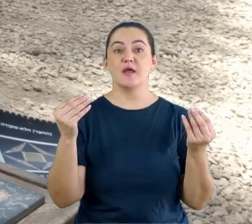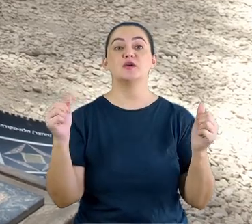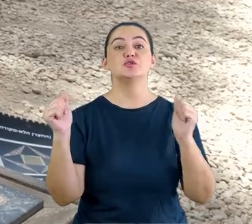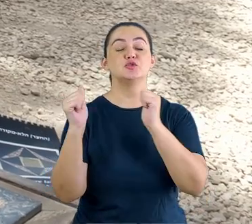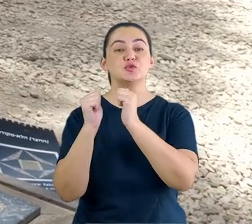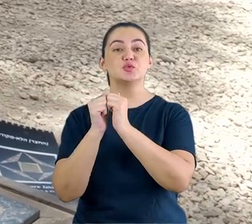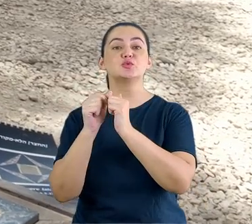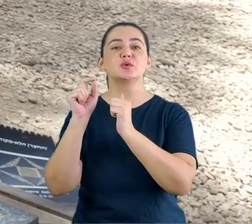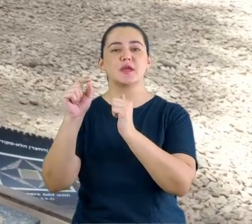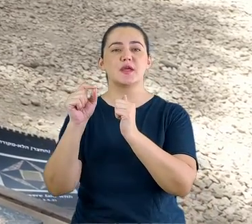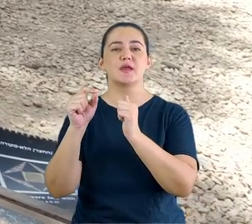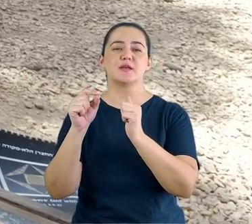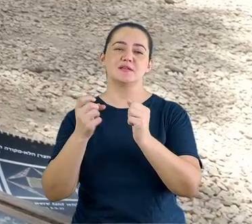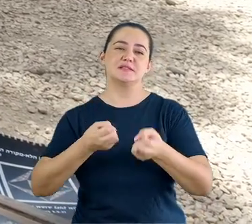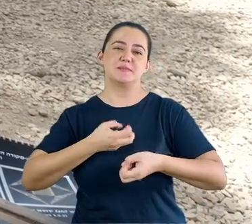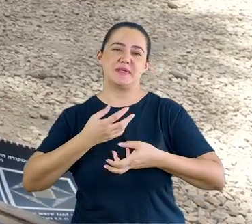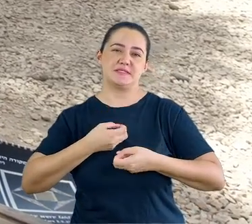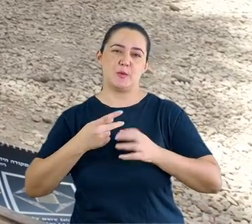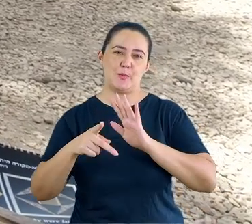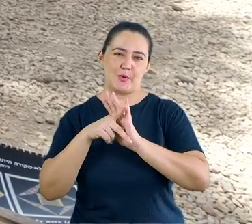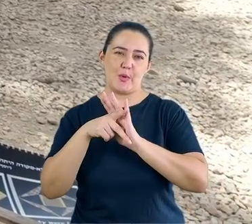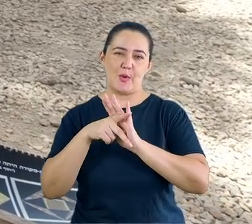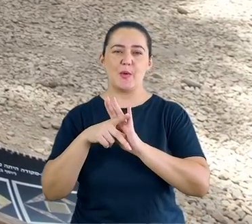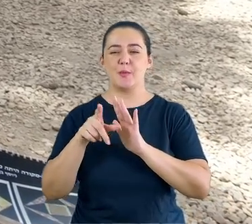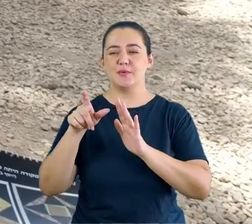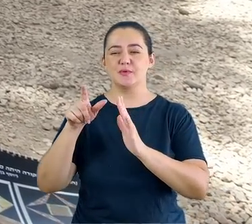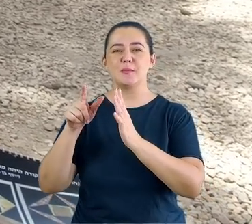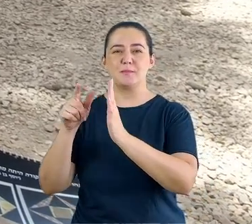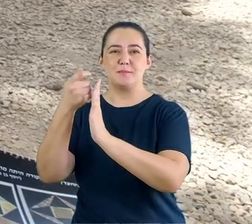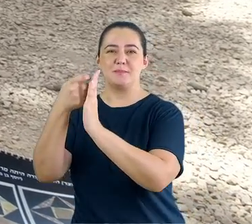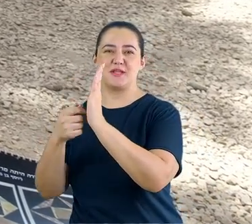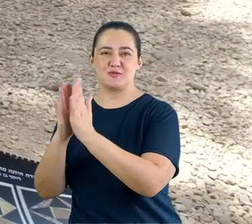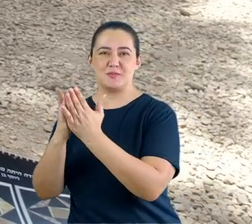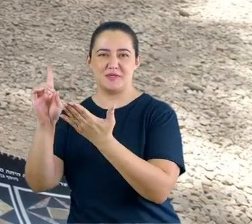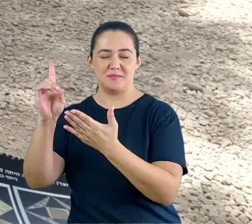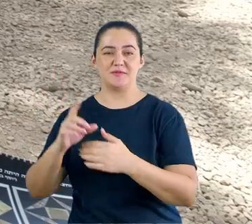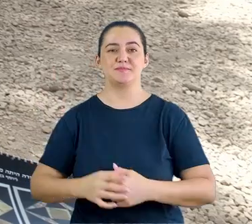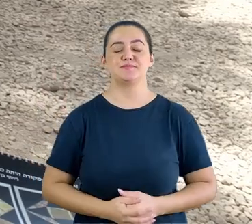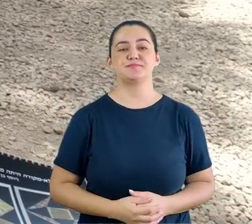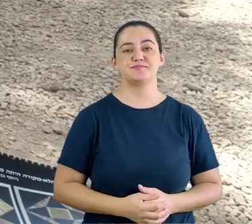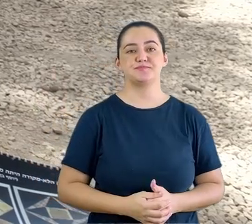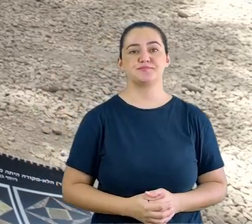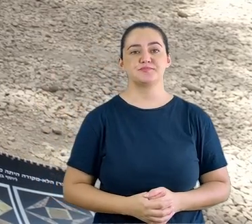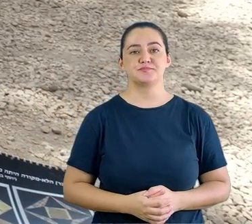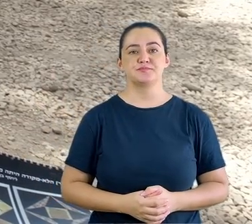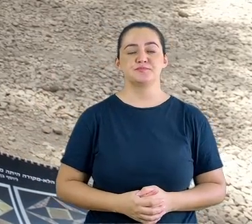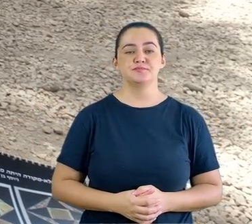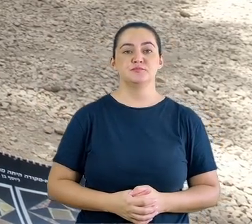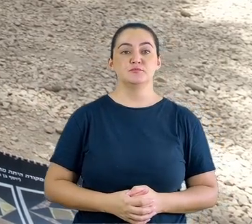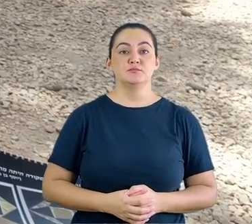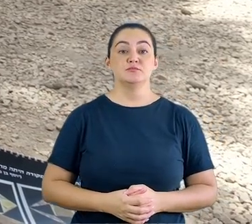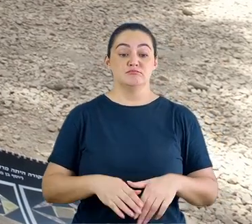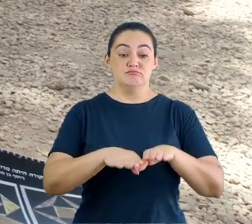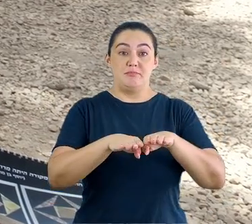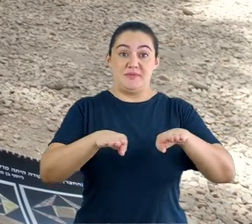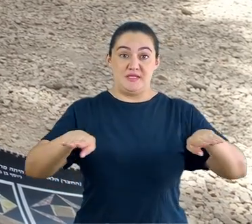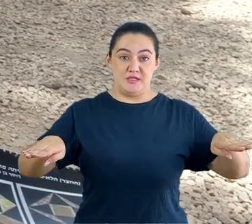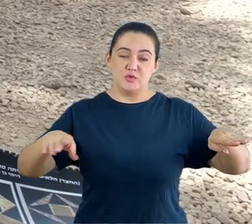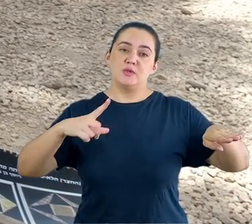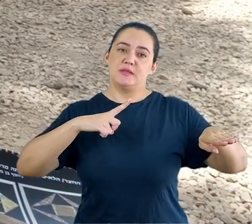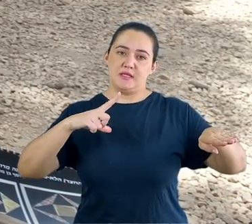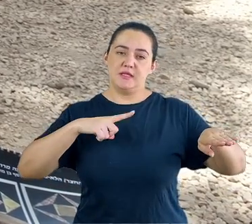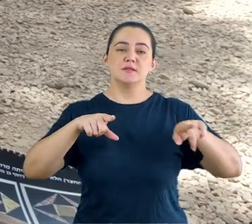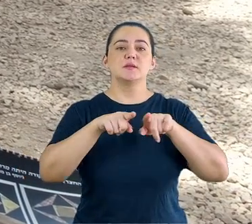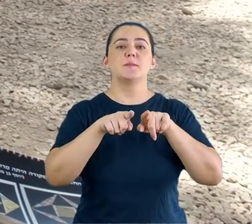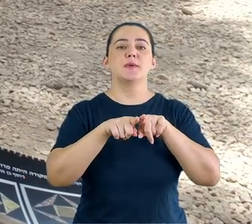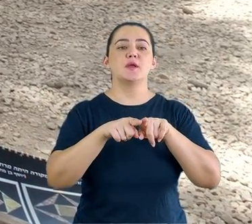por detrás das expressões, do cenário bíblico e até mesmo dos escritos proféticos. E além desse piso,